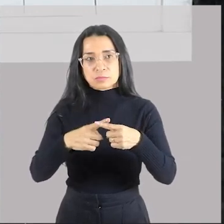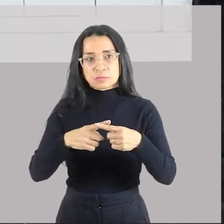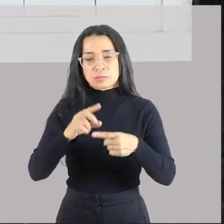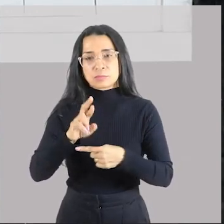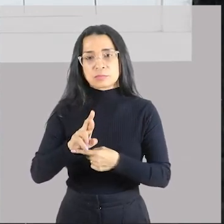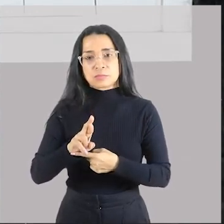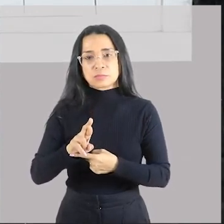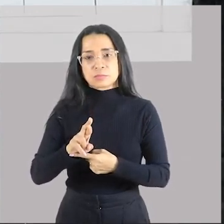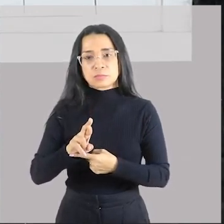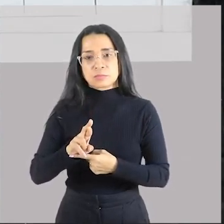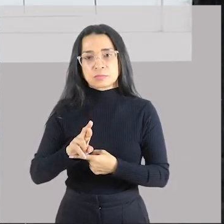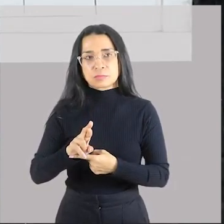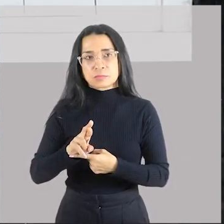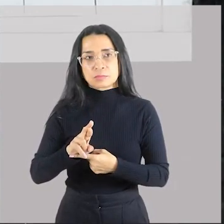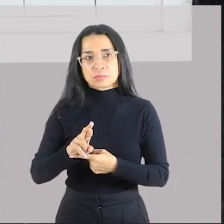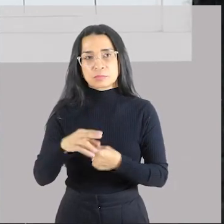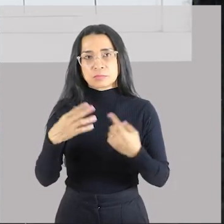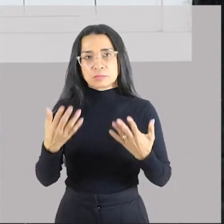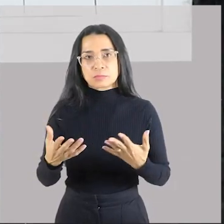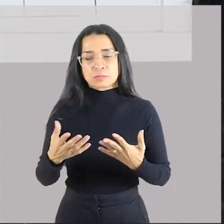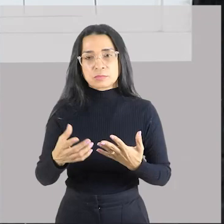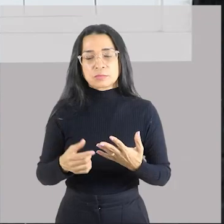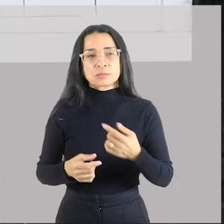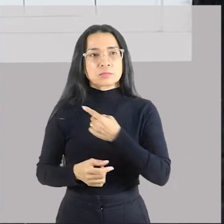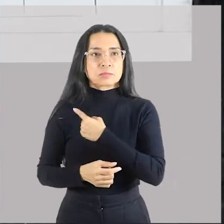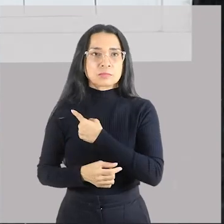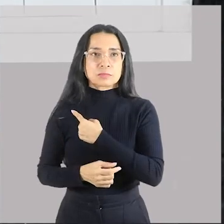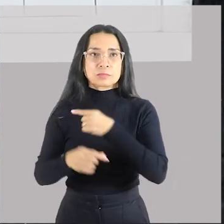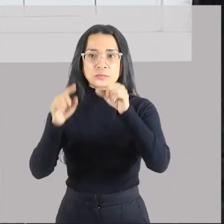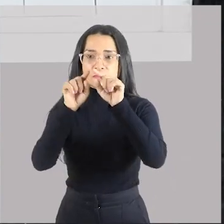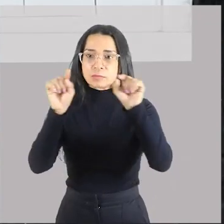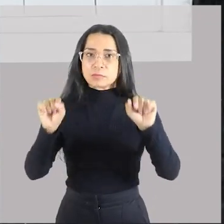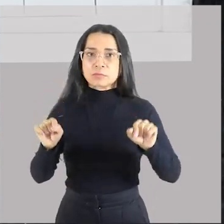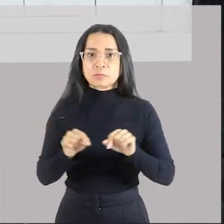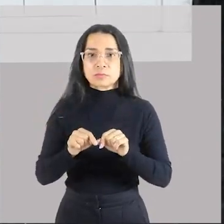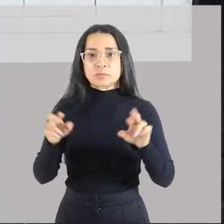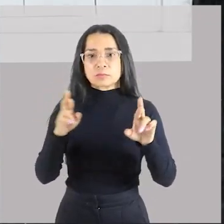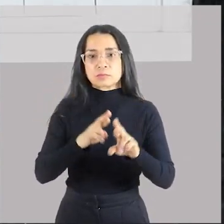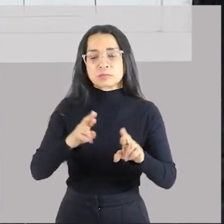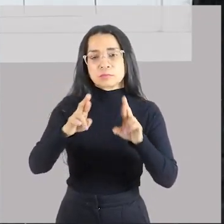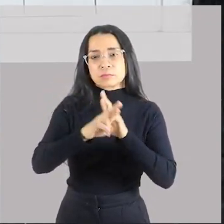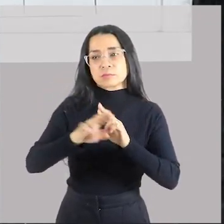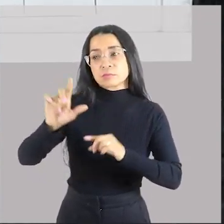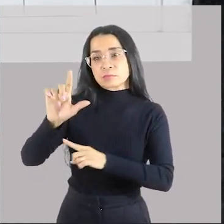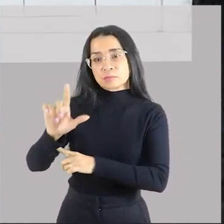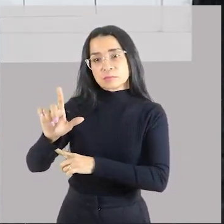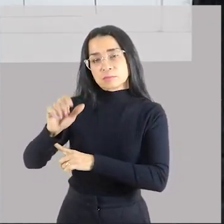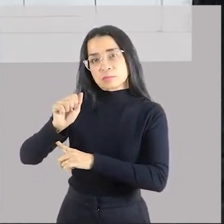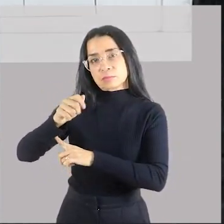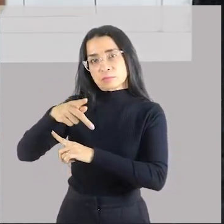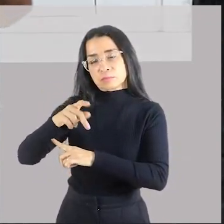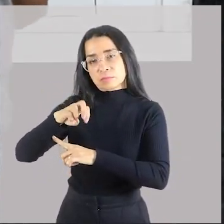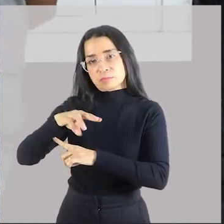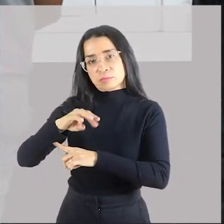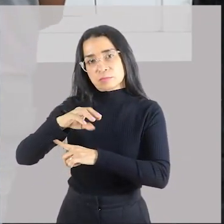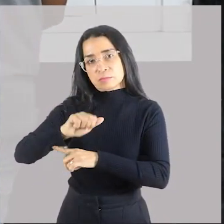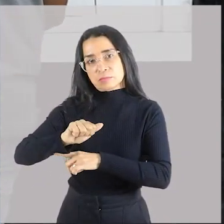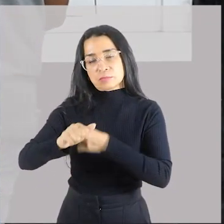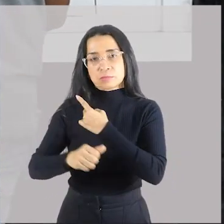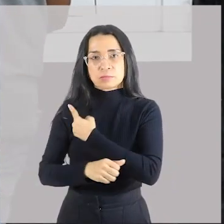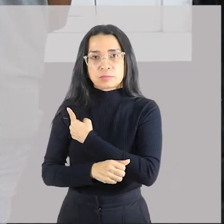por R. Então, no quadrado, a relação entre lado e apótema são essas.